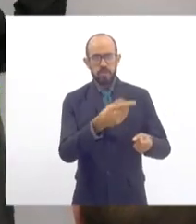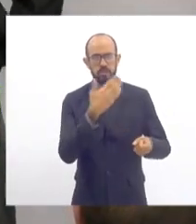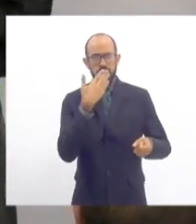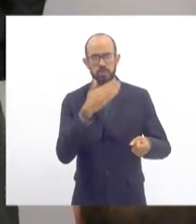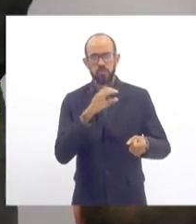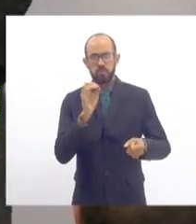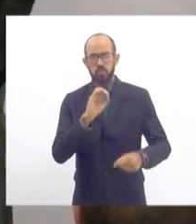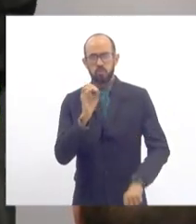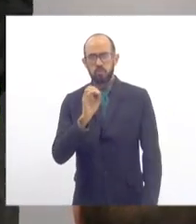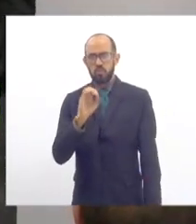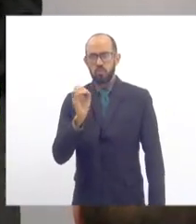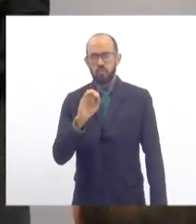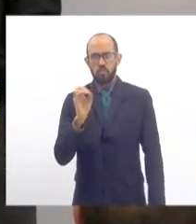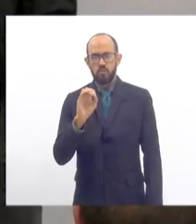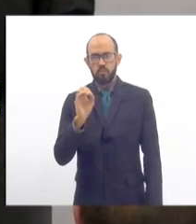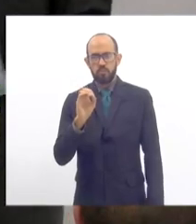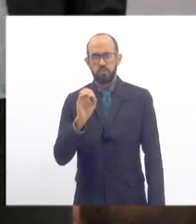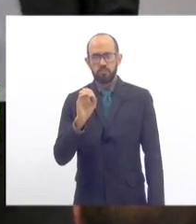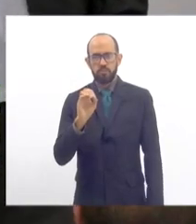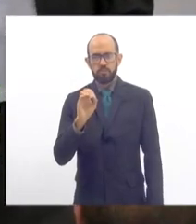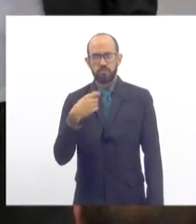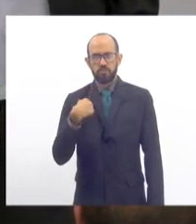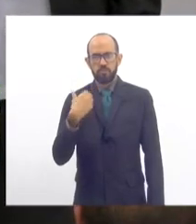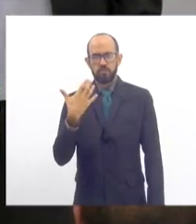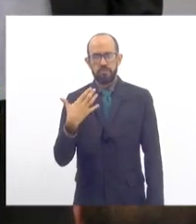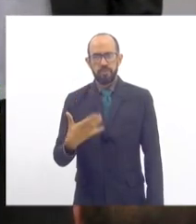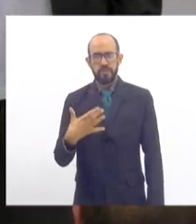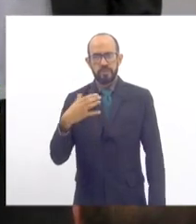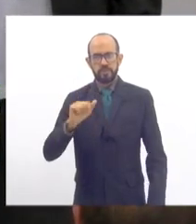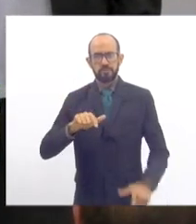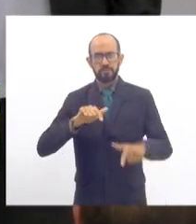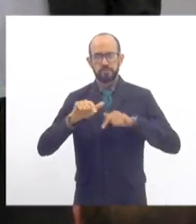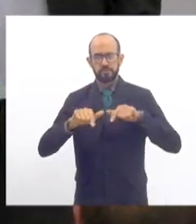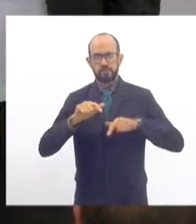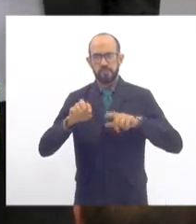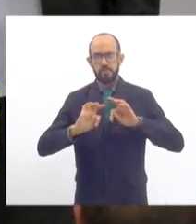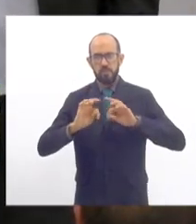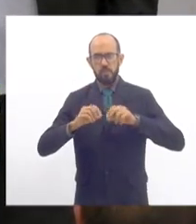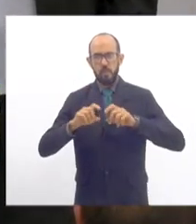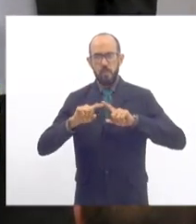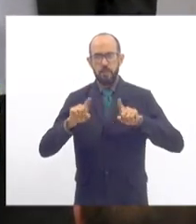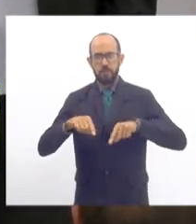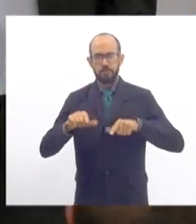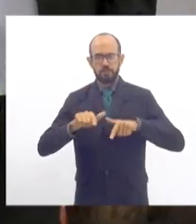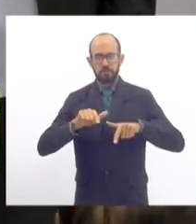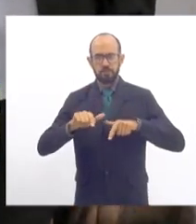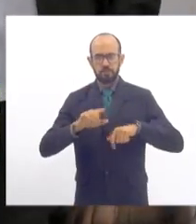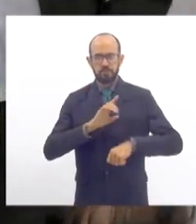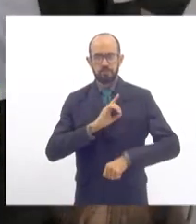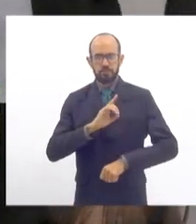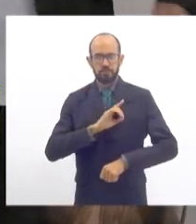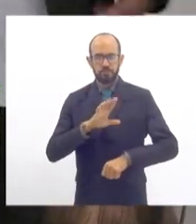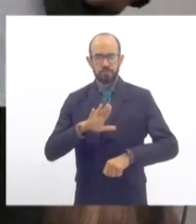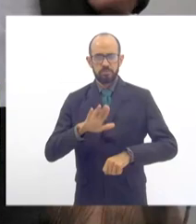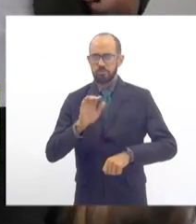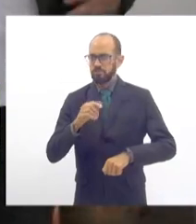nenhum, tá? Eu quero trabalhar com todos os servidores do Detran. Não